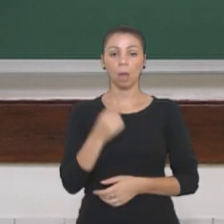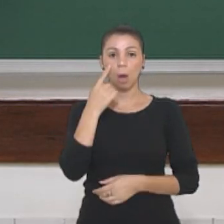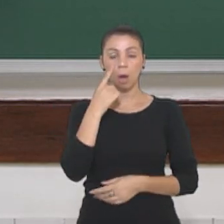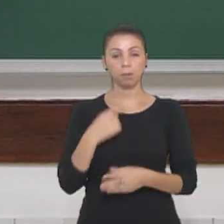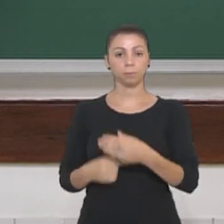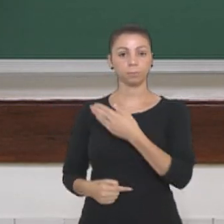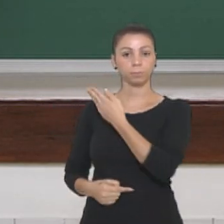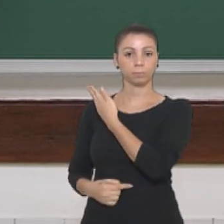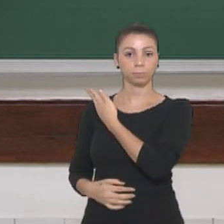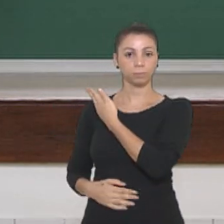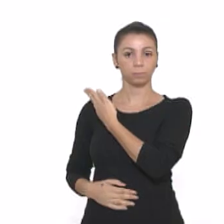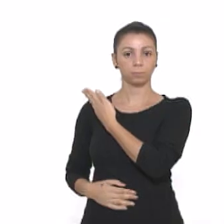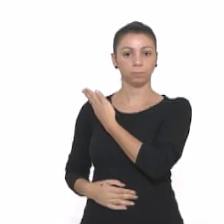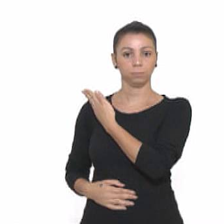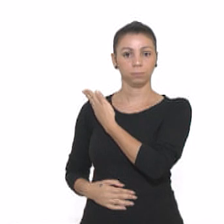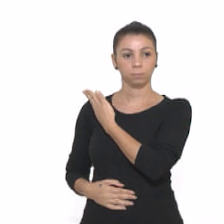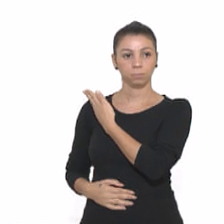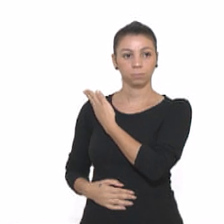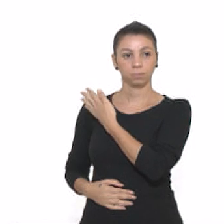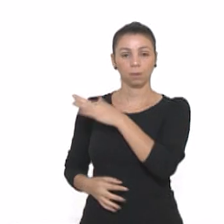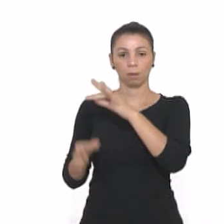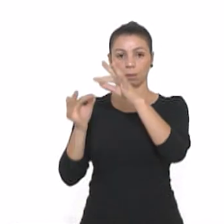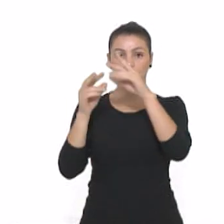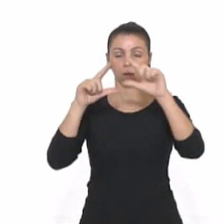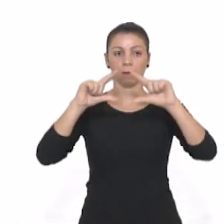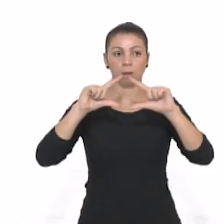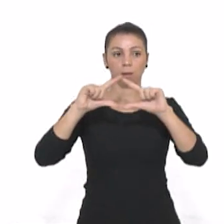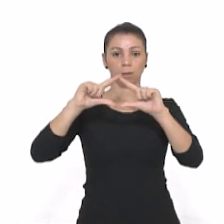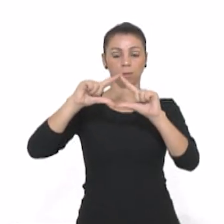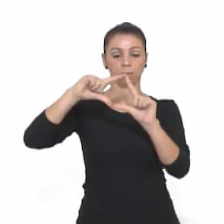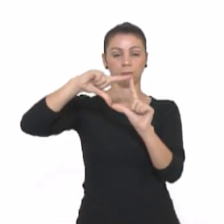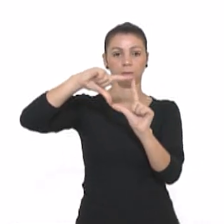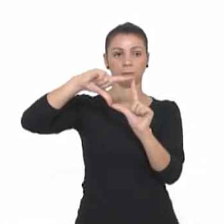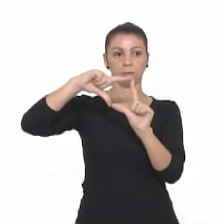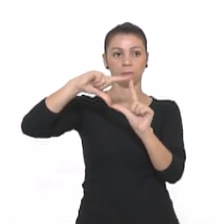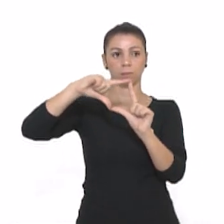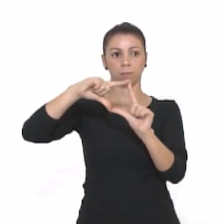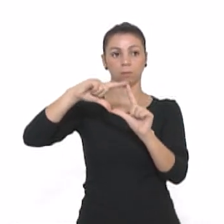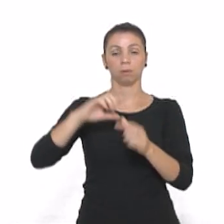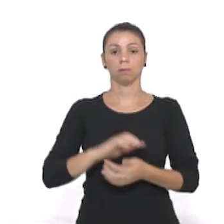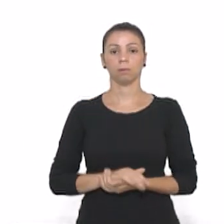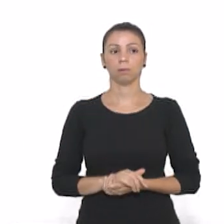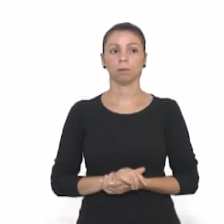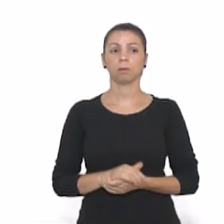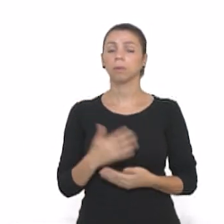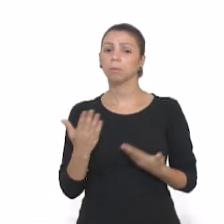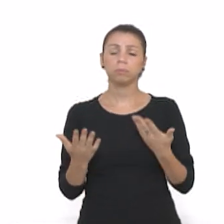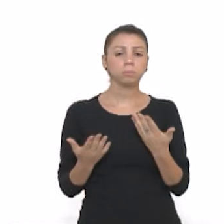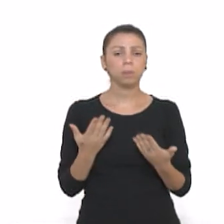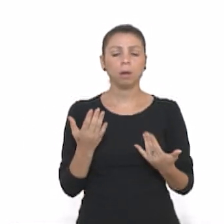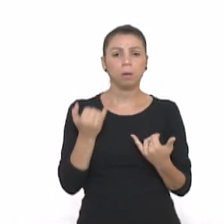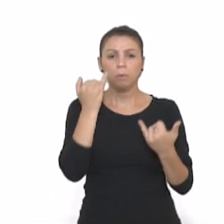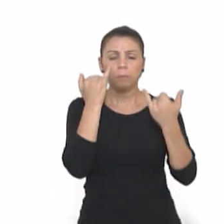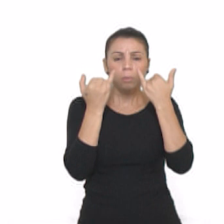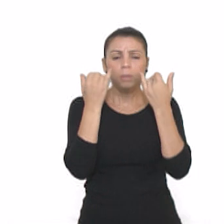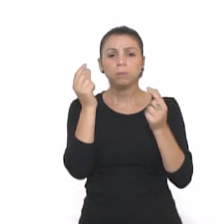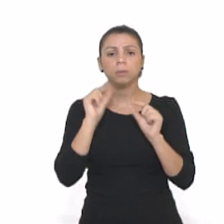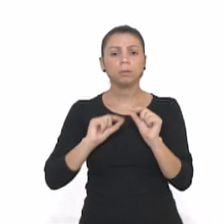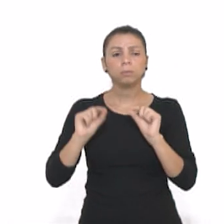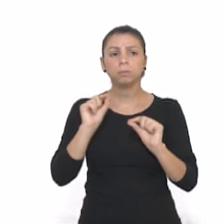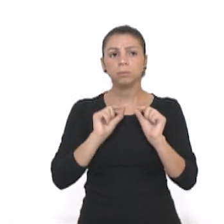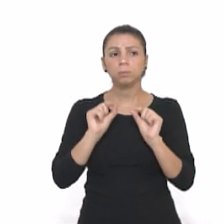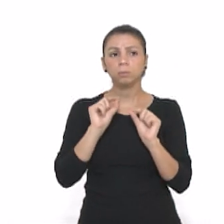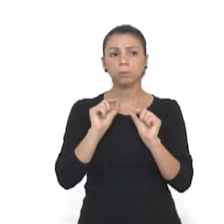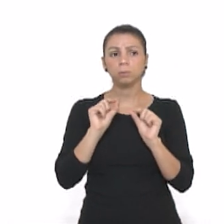lá, olha o desenho do nosso triângulo acutângulo. Então, o que eu posso tirar daqui? Ele tem